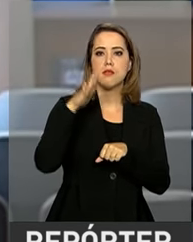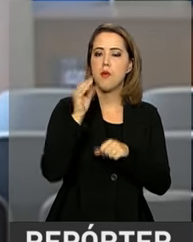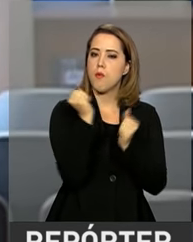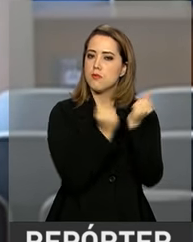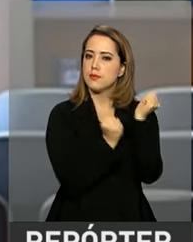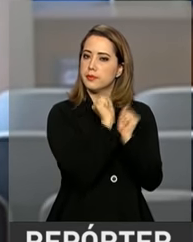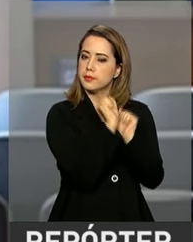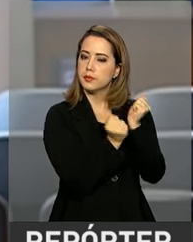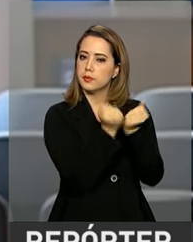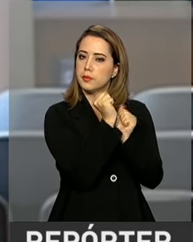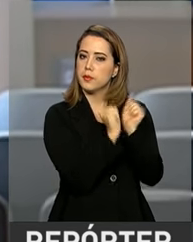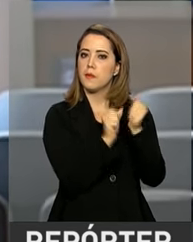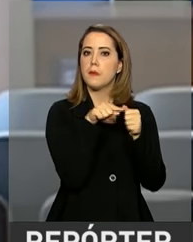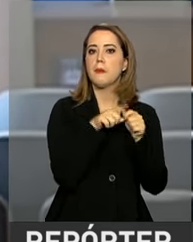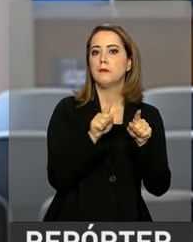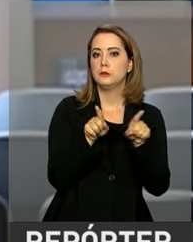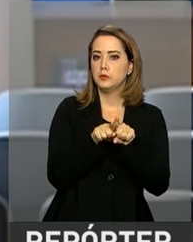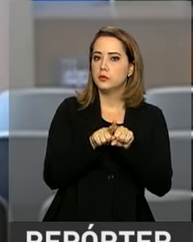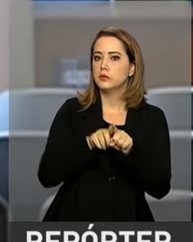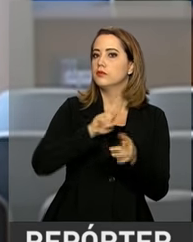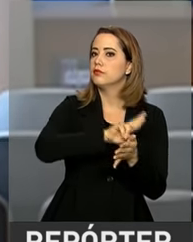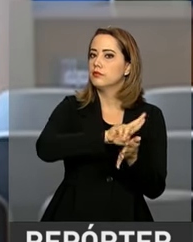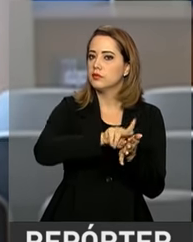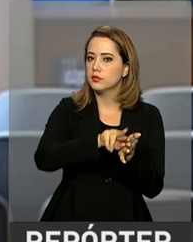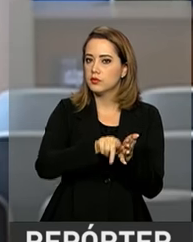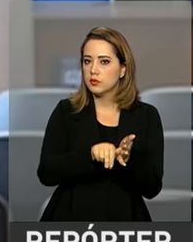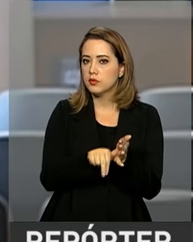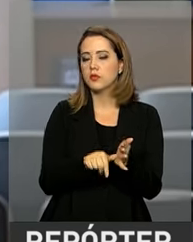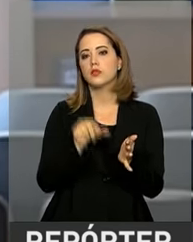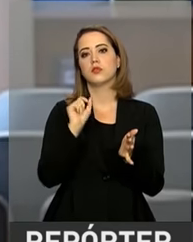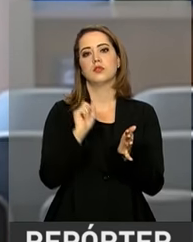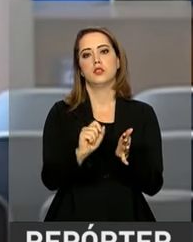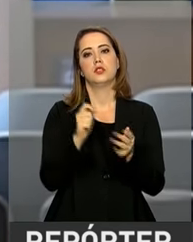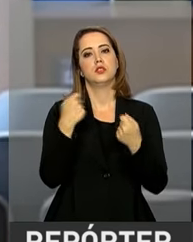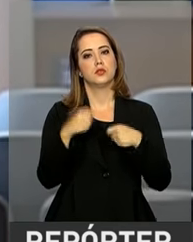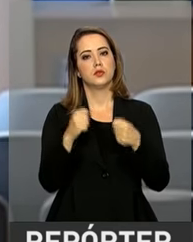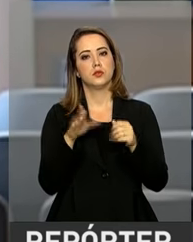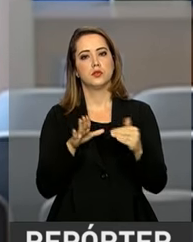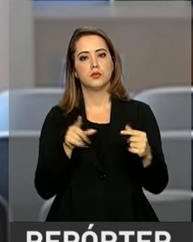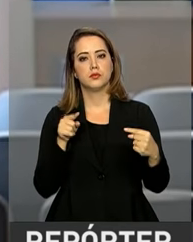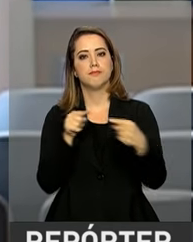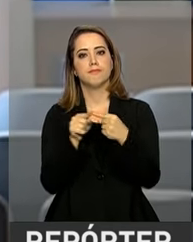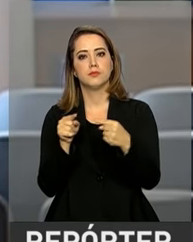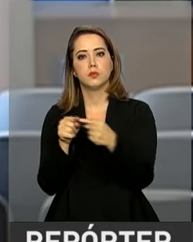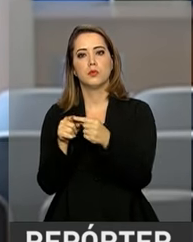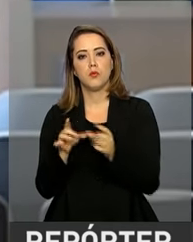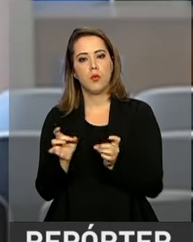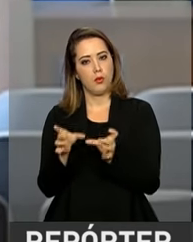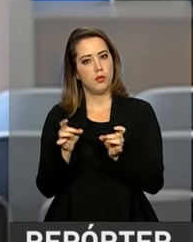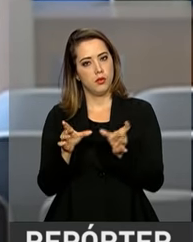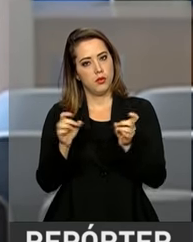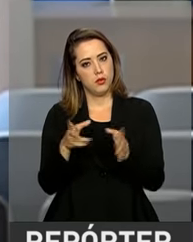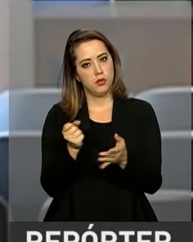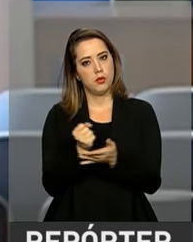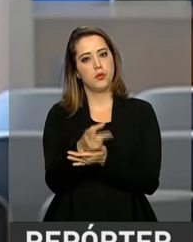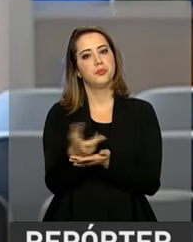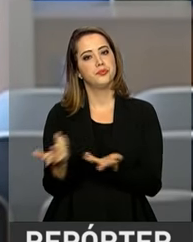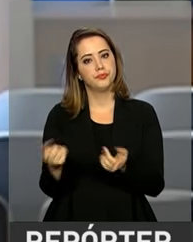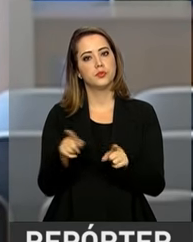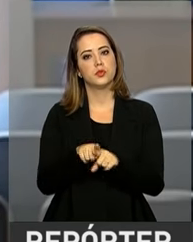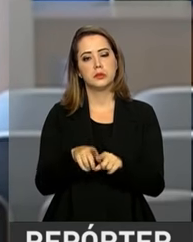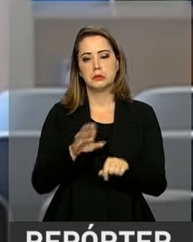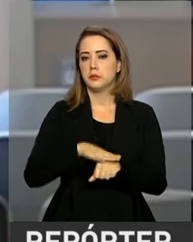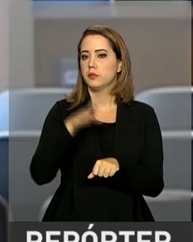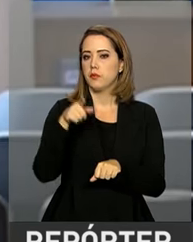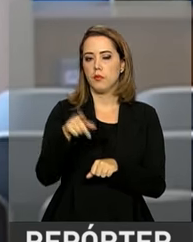que são determinantes clássicos da localização industrial, como proximidade do mercado consumidor, por exemplo, que majoritariamente está em São